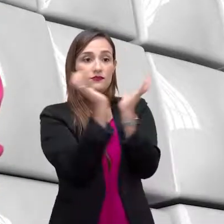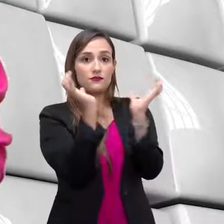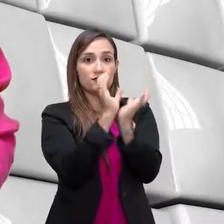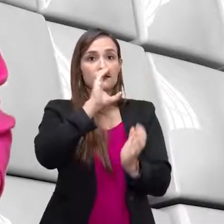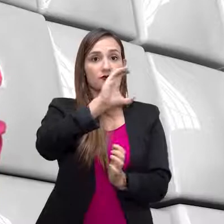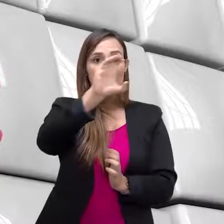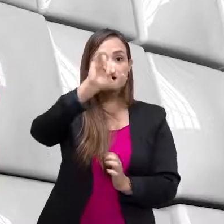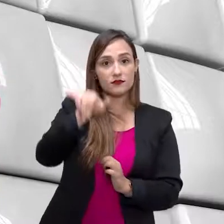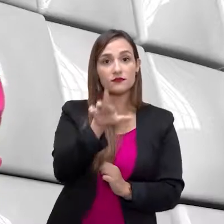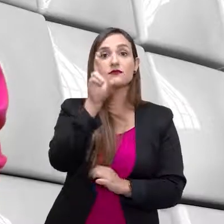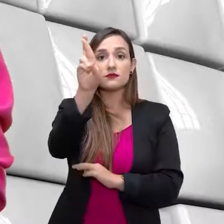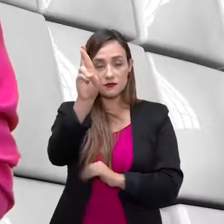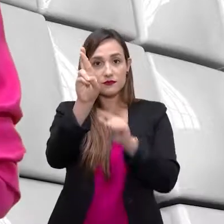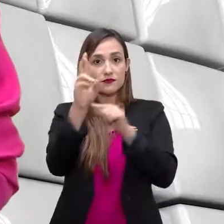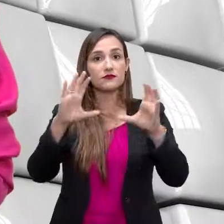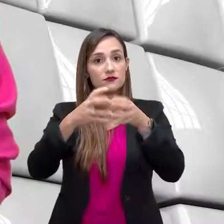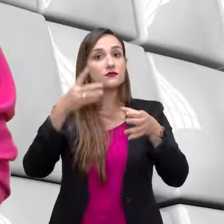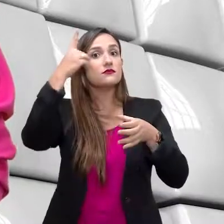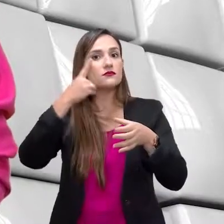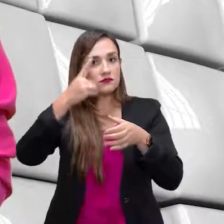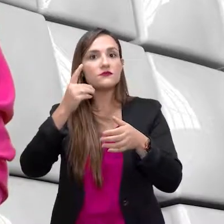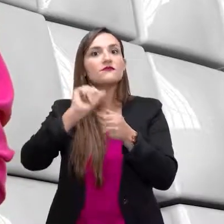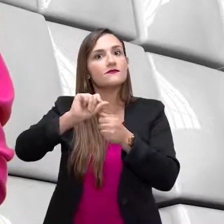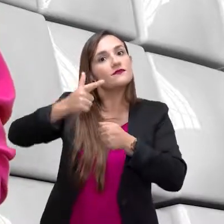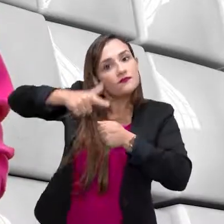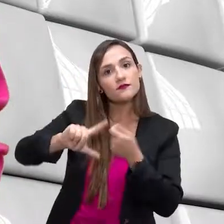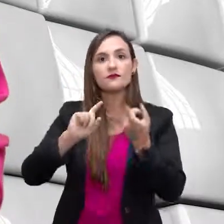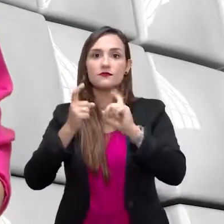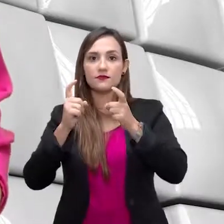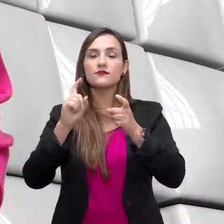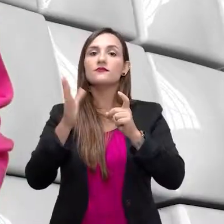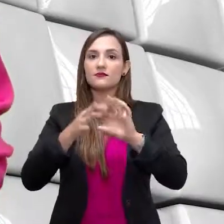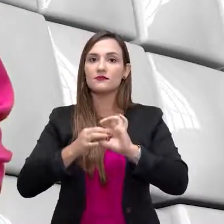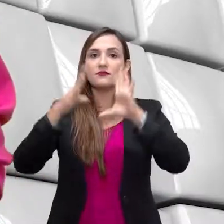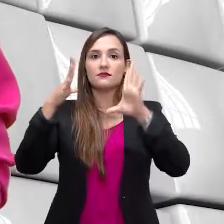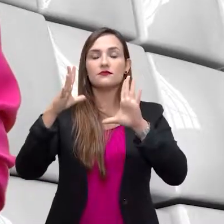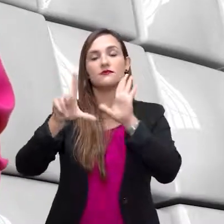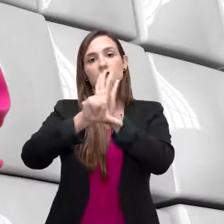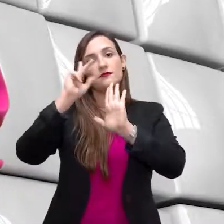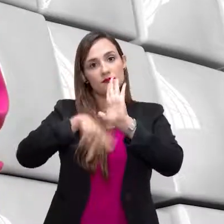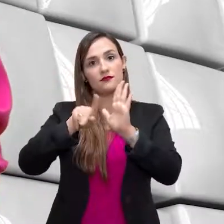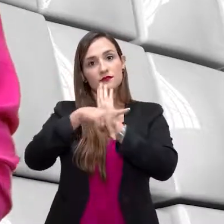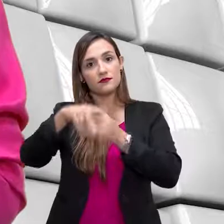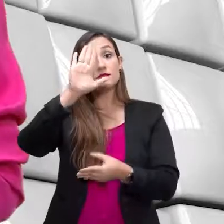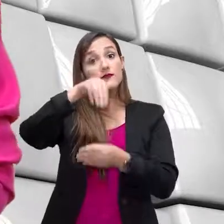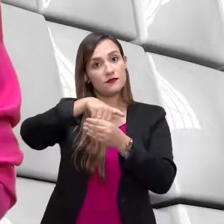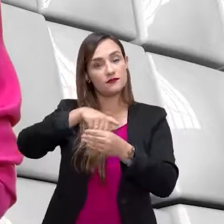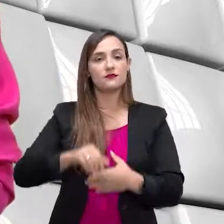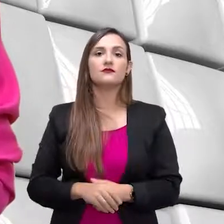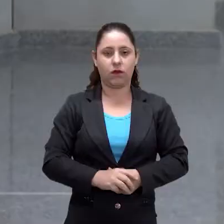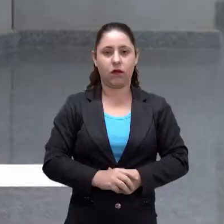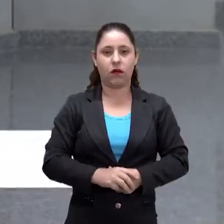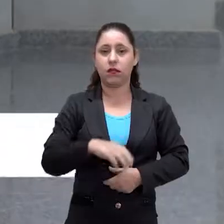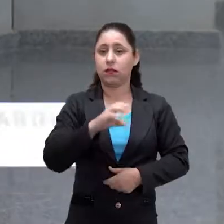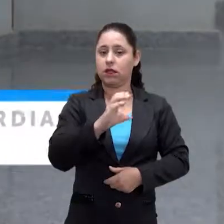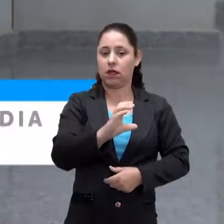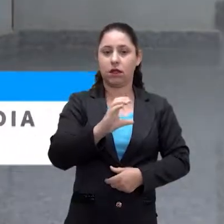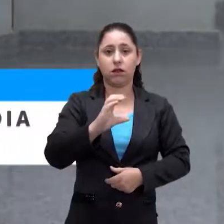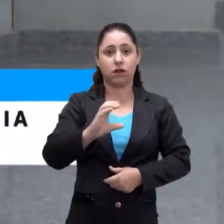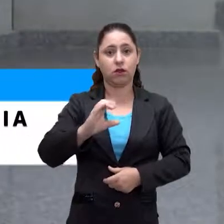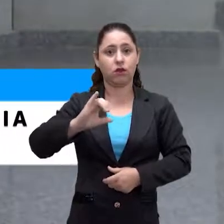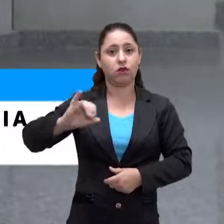Comissão de Constituição, Justiça e Redação reúne-se novamente e libera mais projetos para votação.